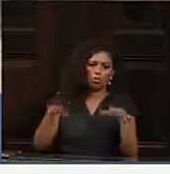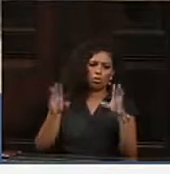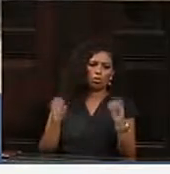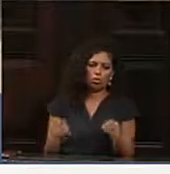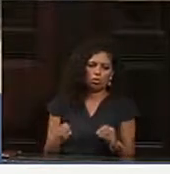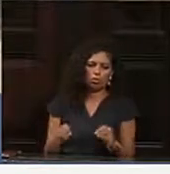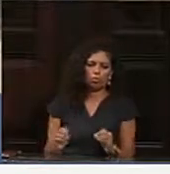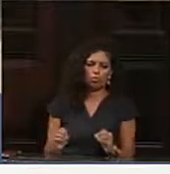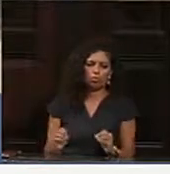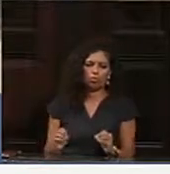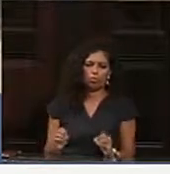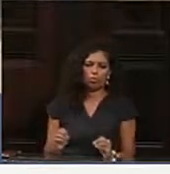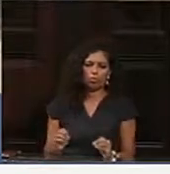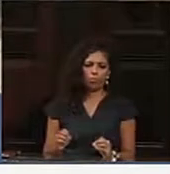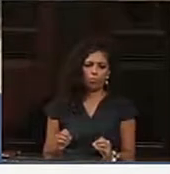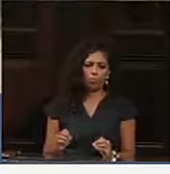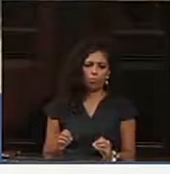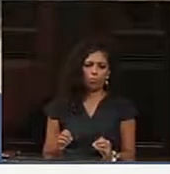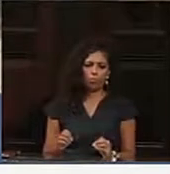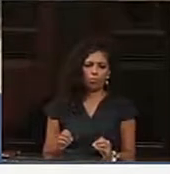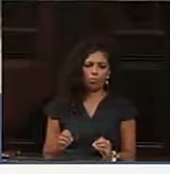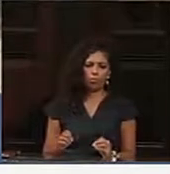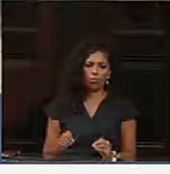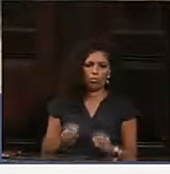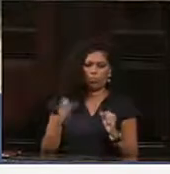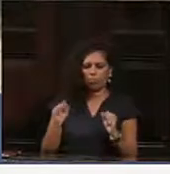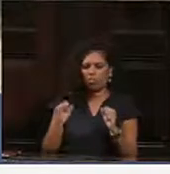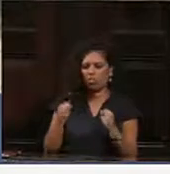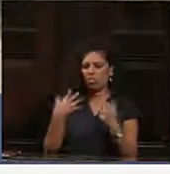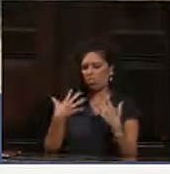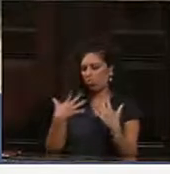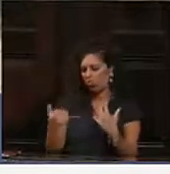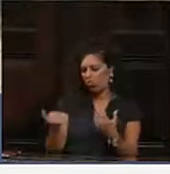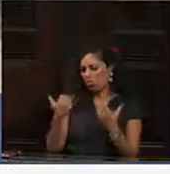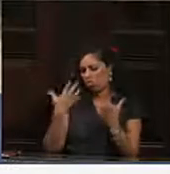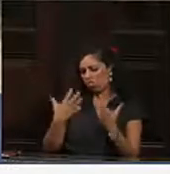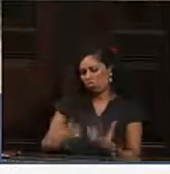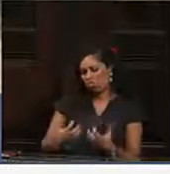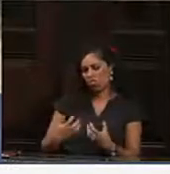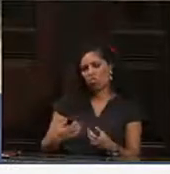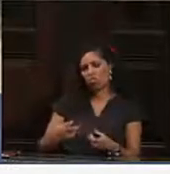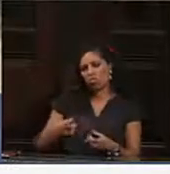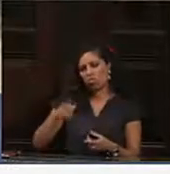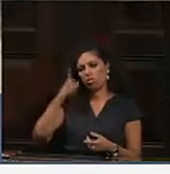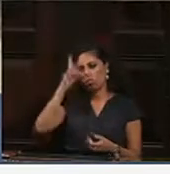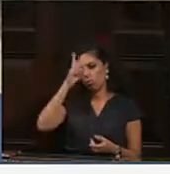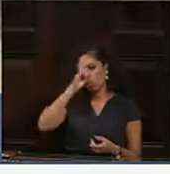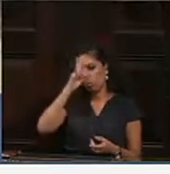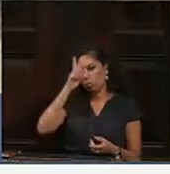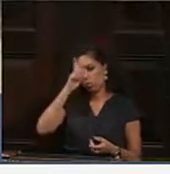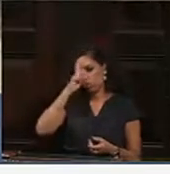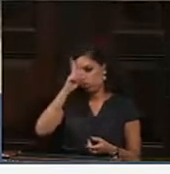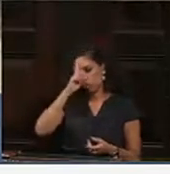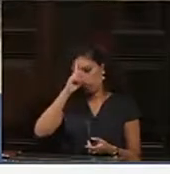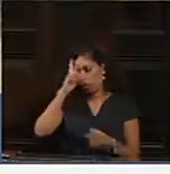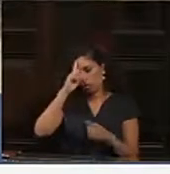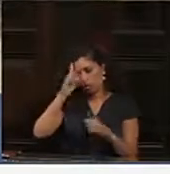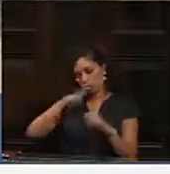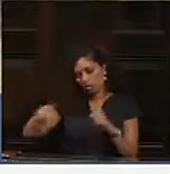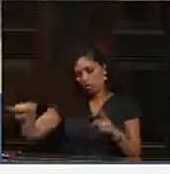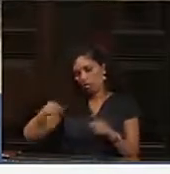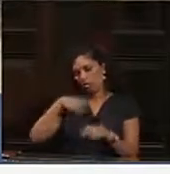e me entendam, podem me chamar de chato o que for. Toda semana eu vou estar aqui na